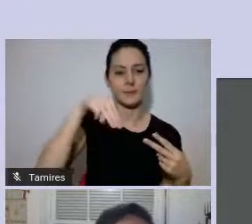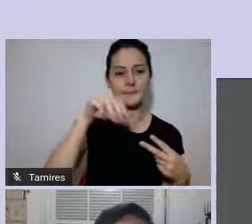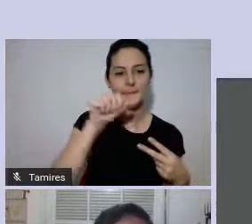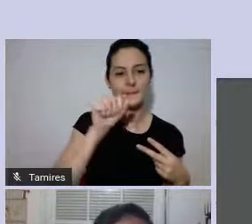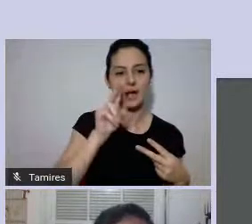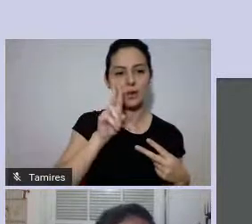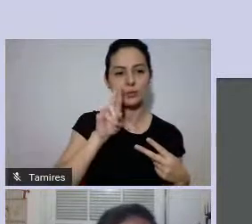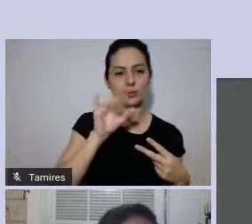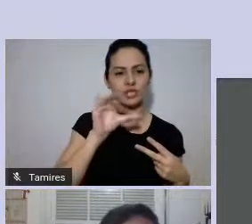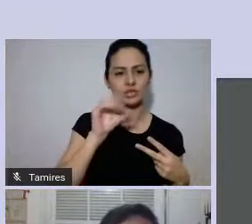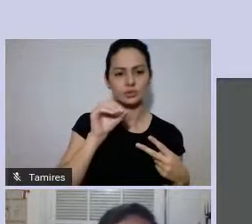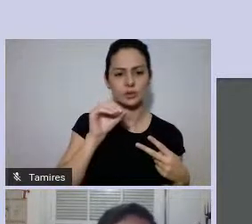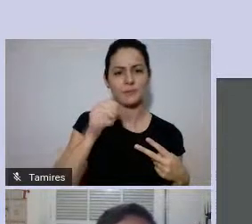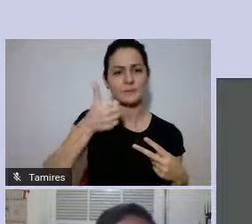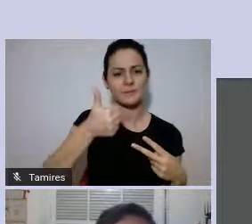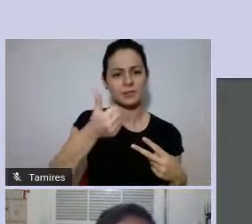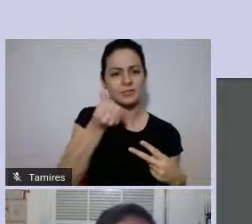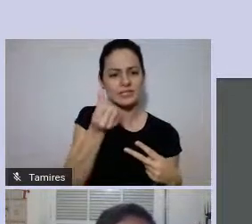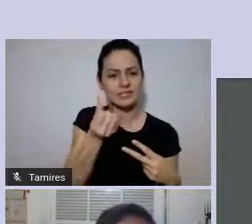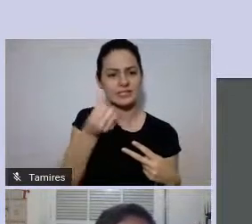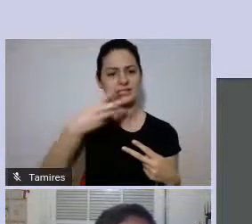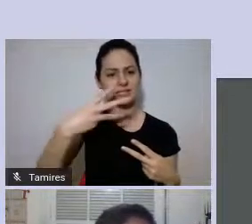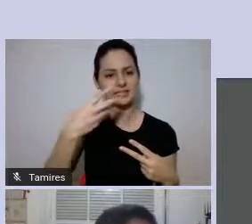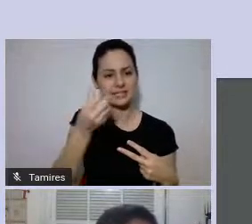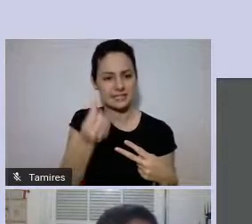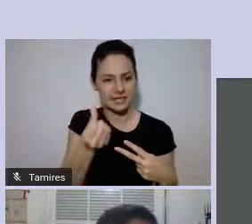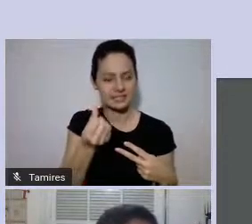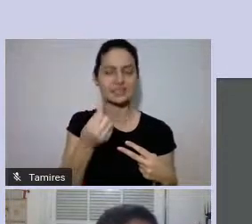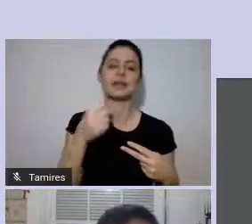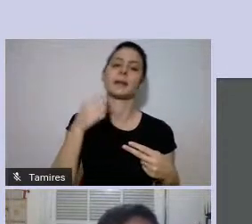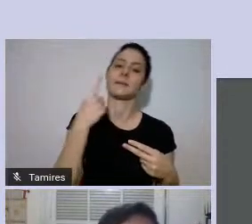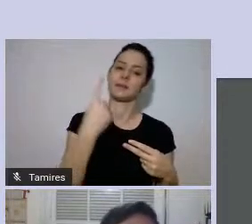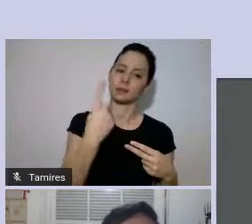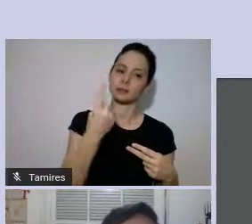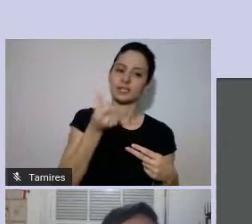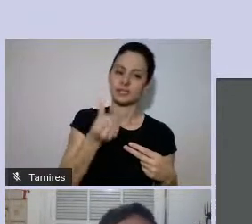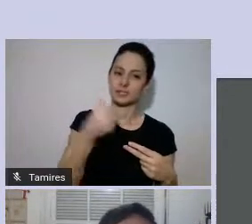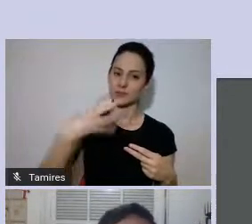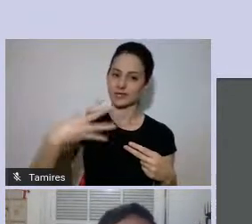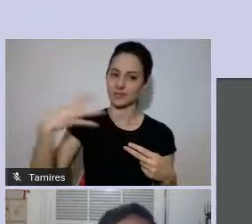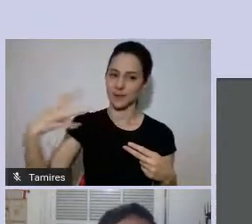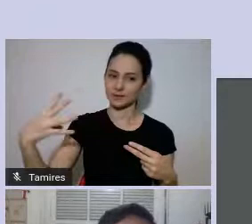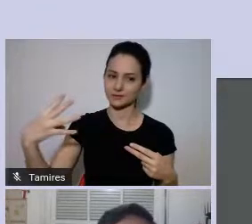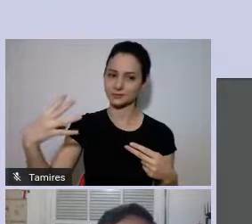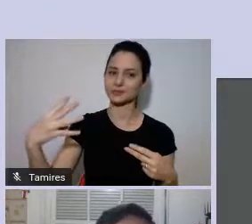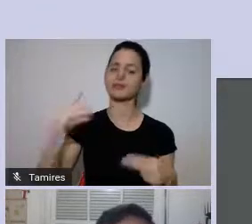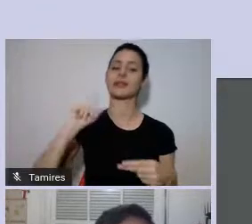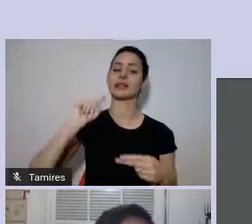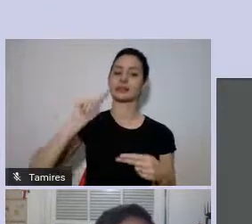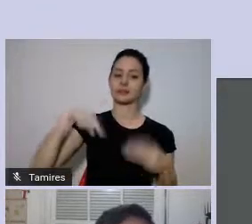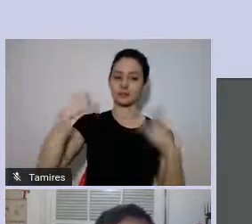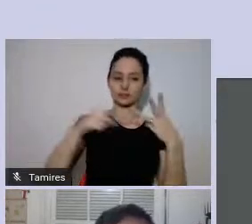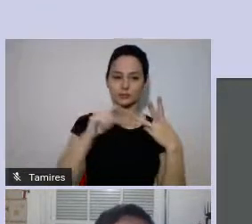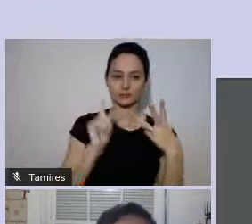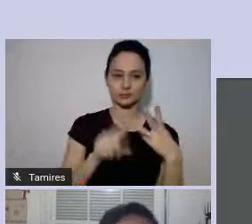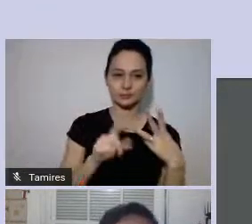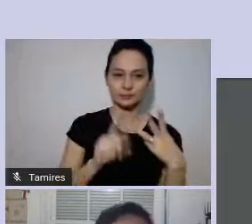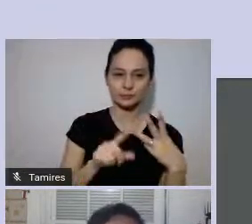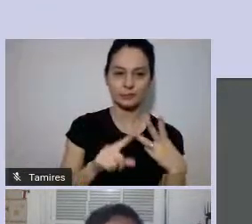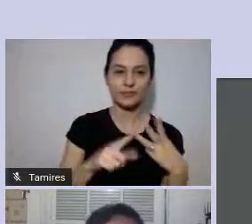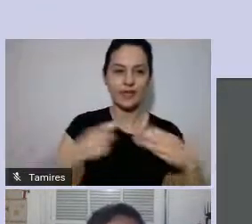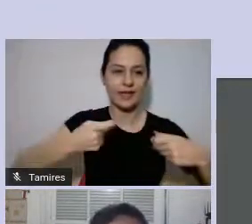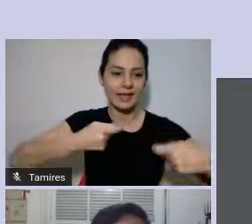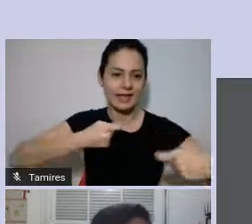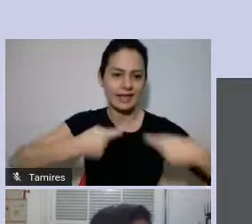entre 1636 e 1644, e depois o terceiro período, que é a Guerra